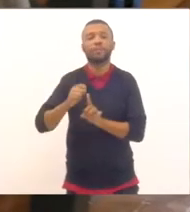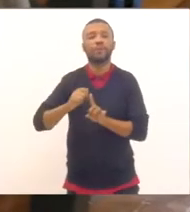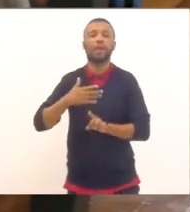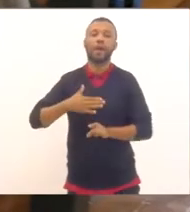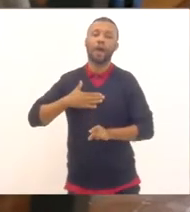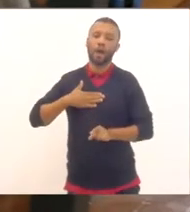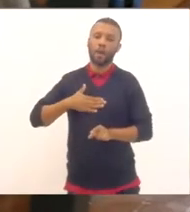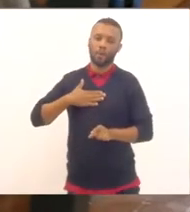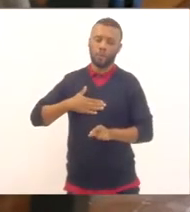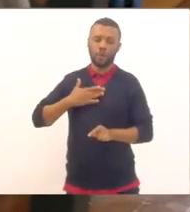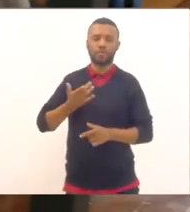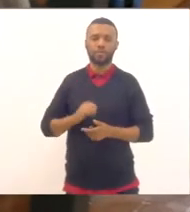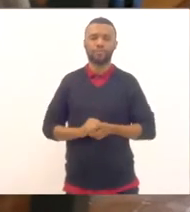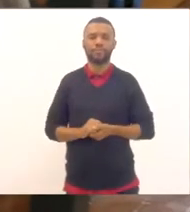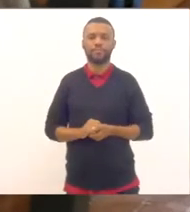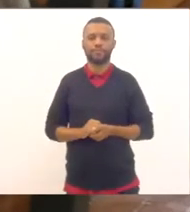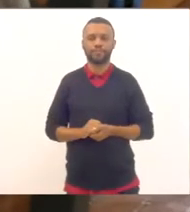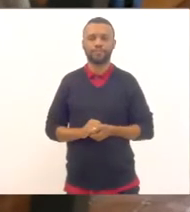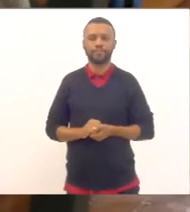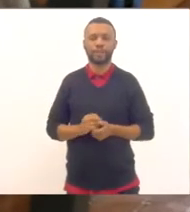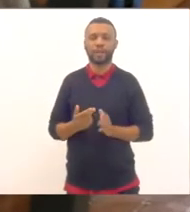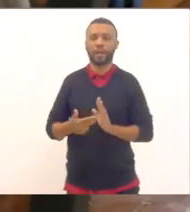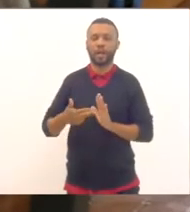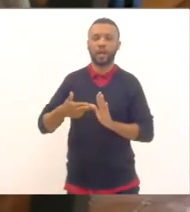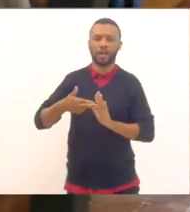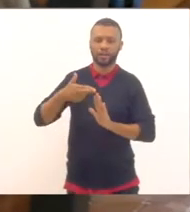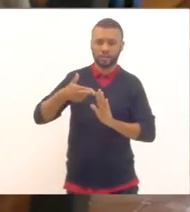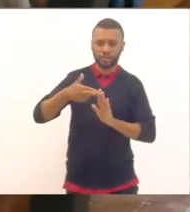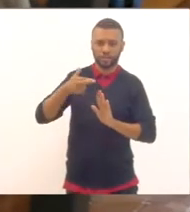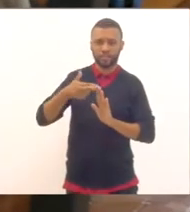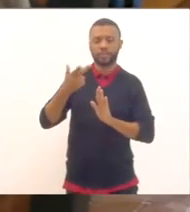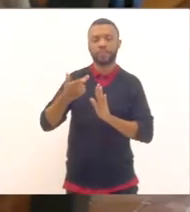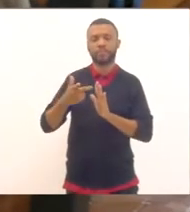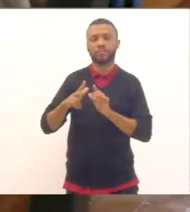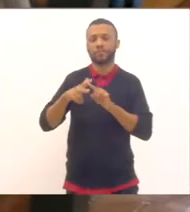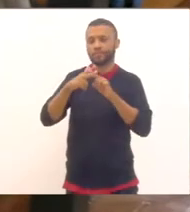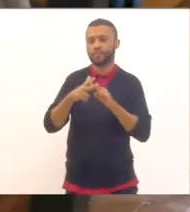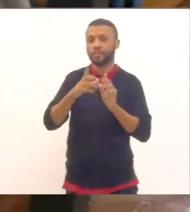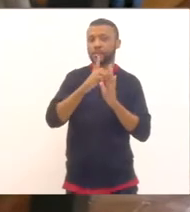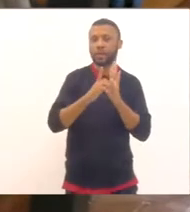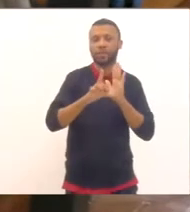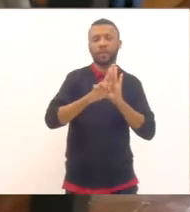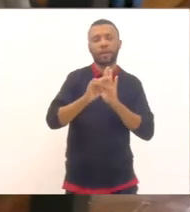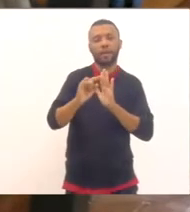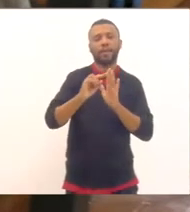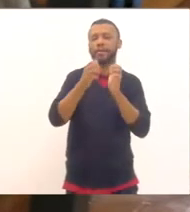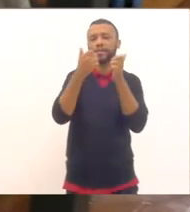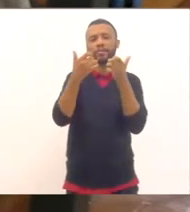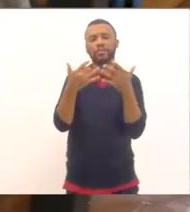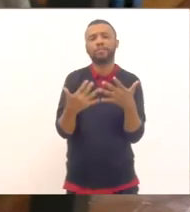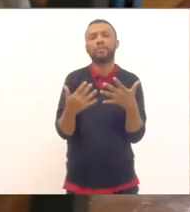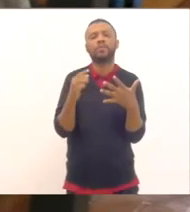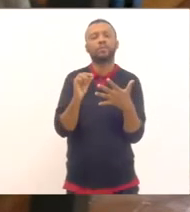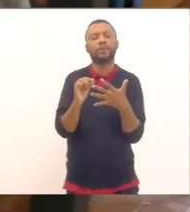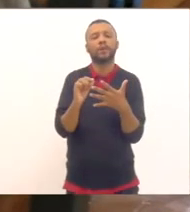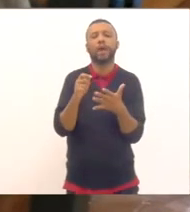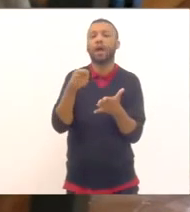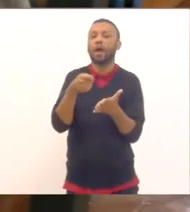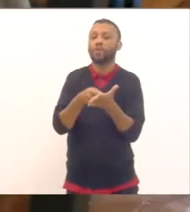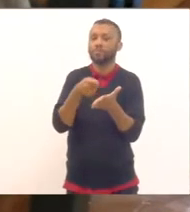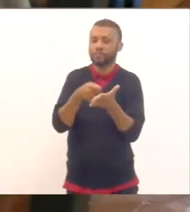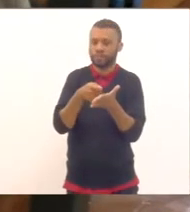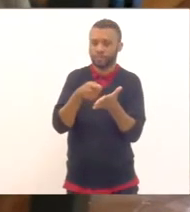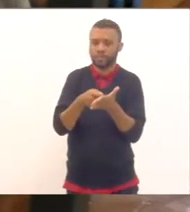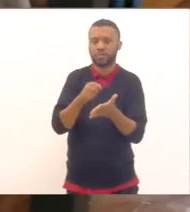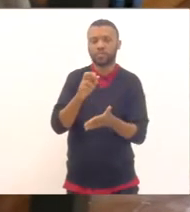a resolução regulamenta o decreto-lei e estipula a exigência do